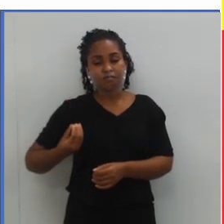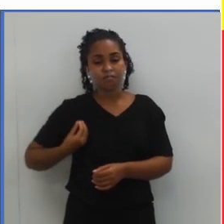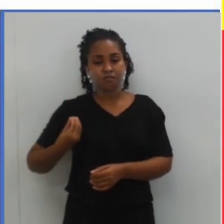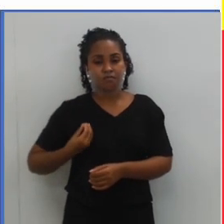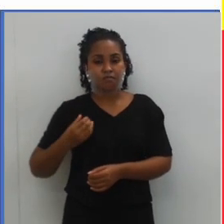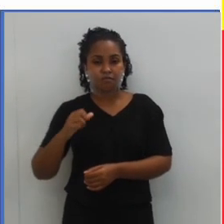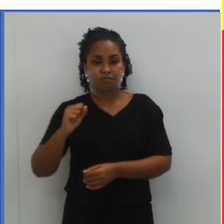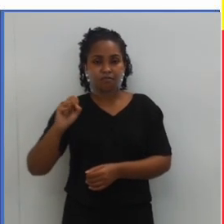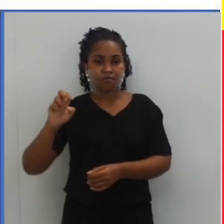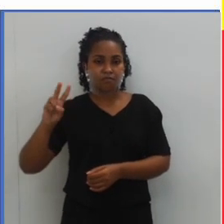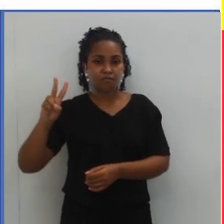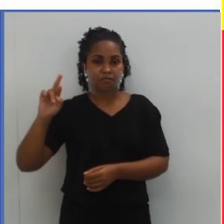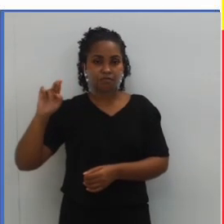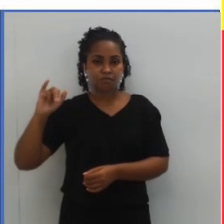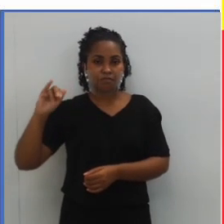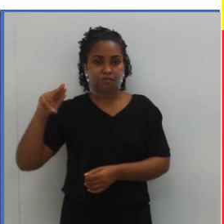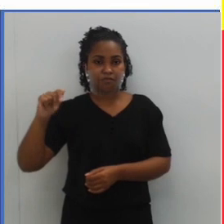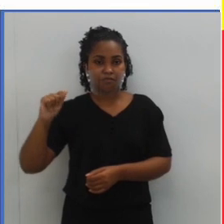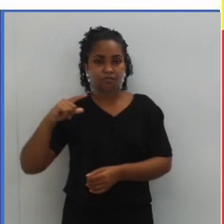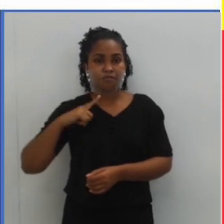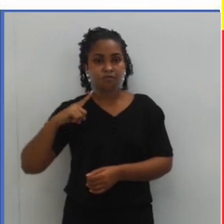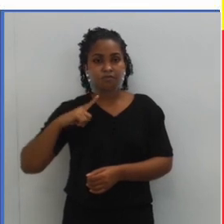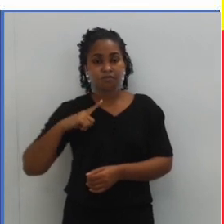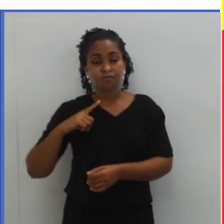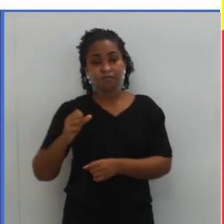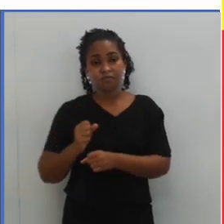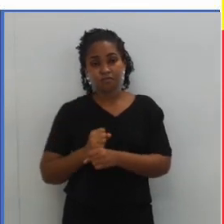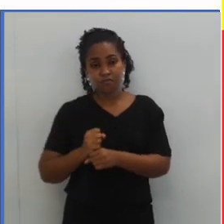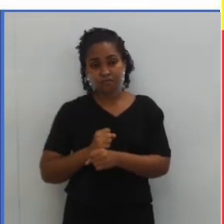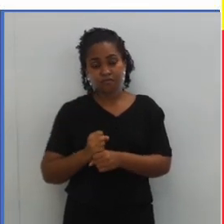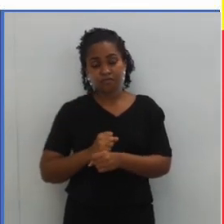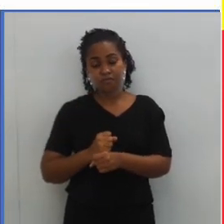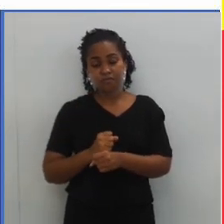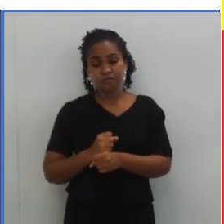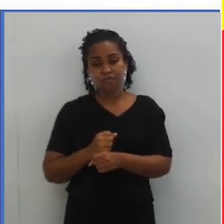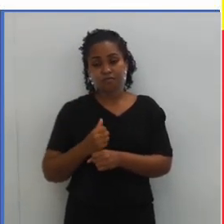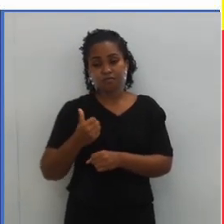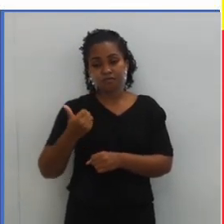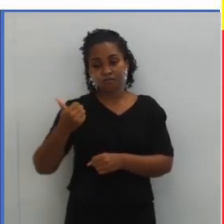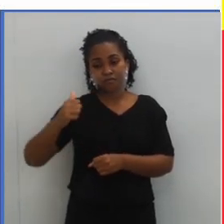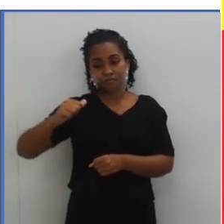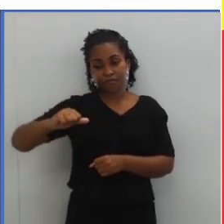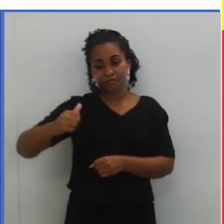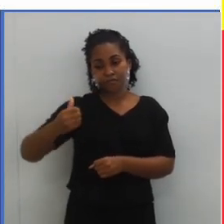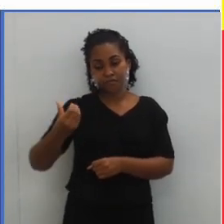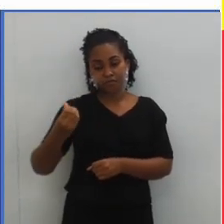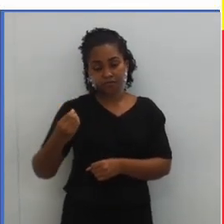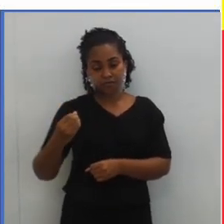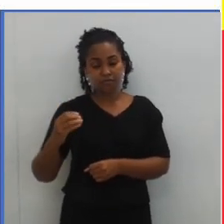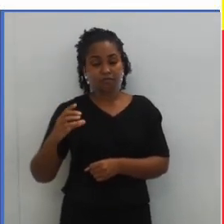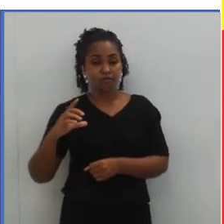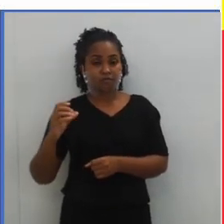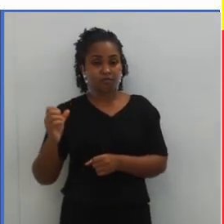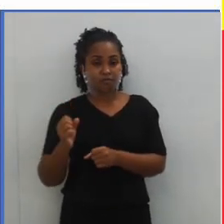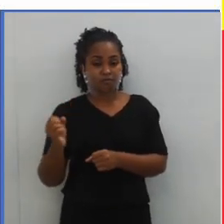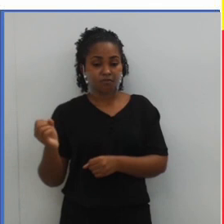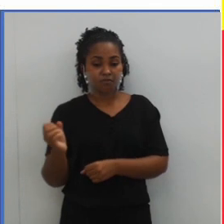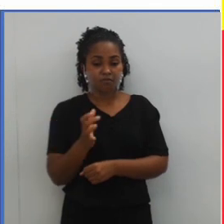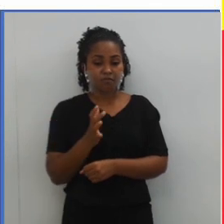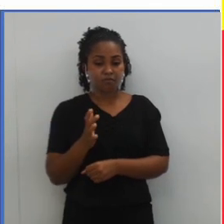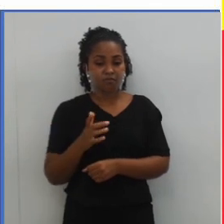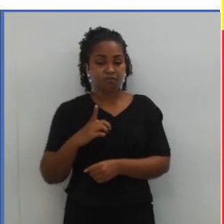Neto. Aí, em meados dos anos de 1960, com o movimento do cinema novo, né, o cinema novo